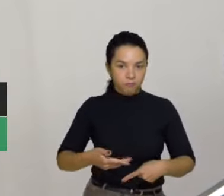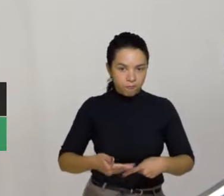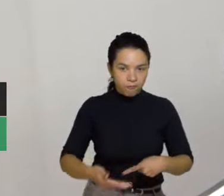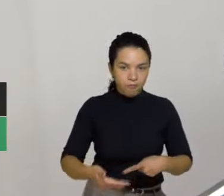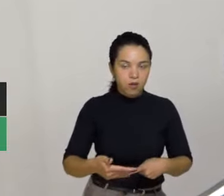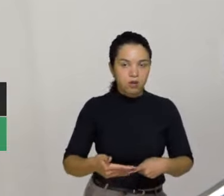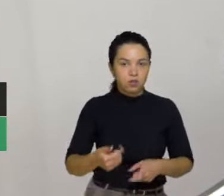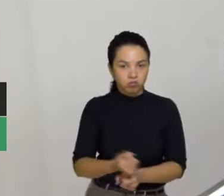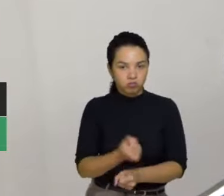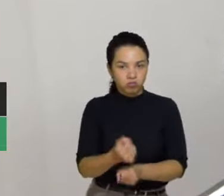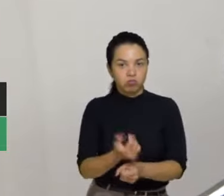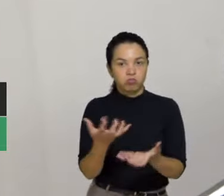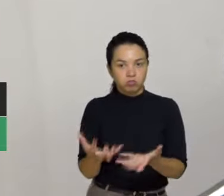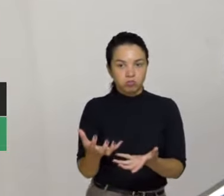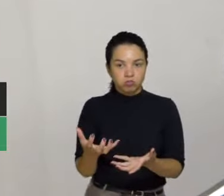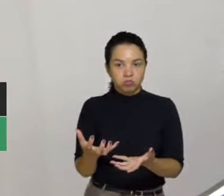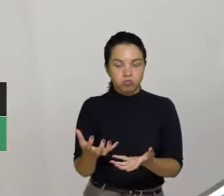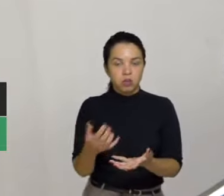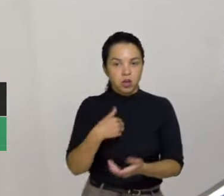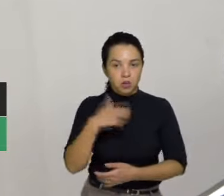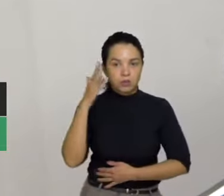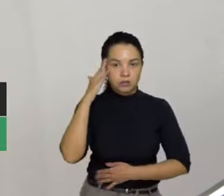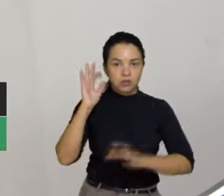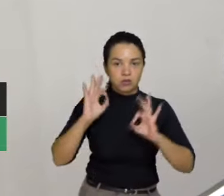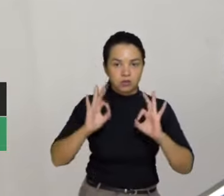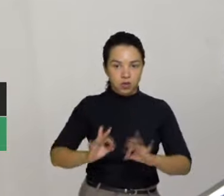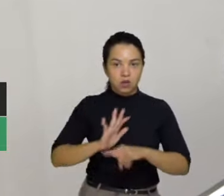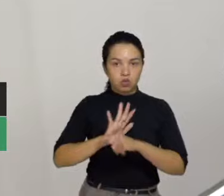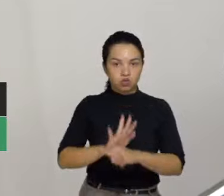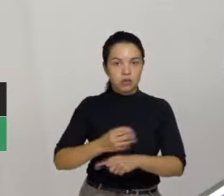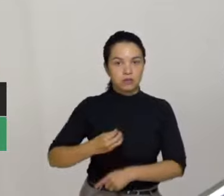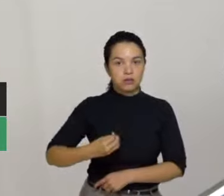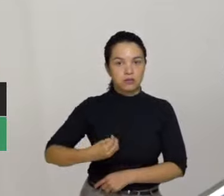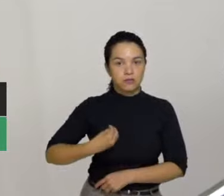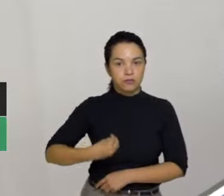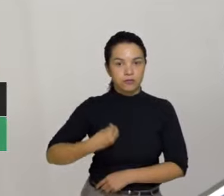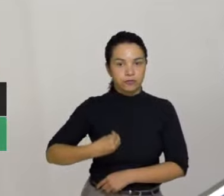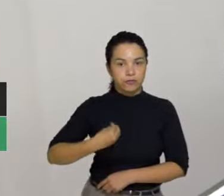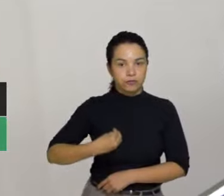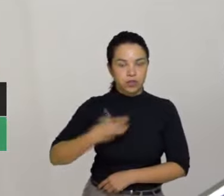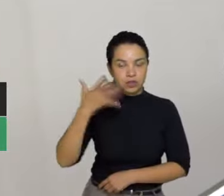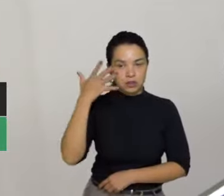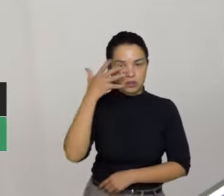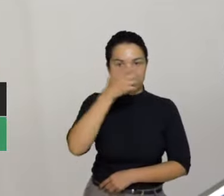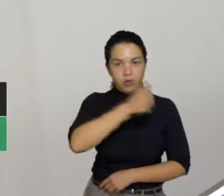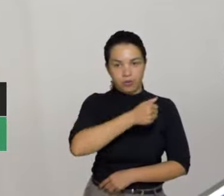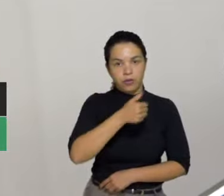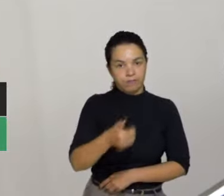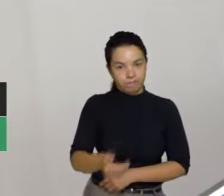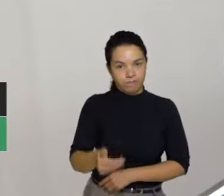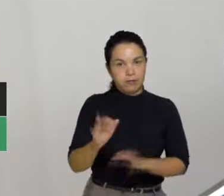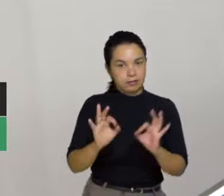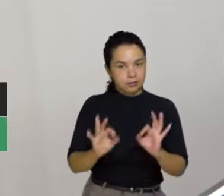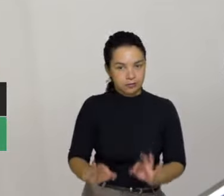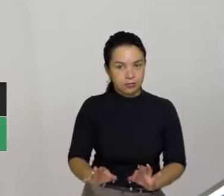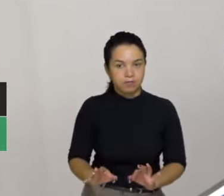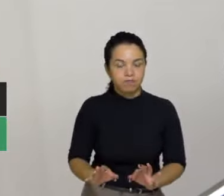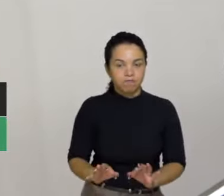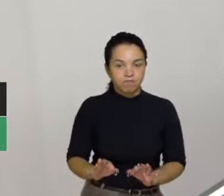na SC-410, tenho certeza, deputado Daniel, vão salvar muitas vidas. E o governador Jorginho Melo já se colocou à disposição para